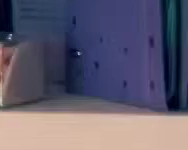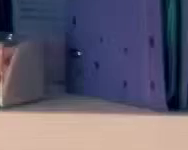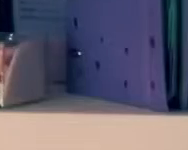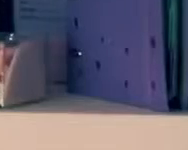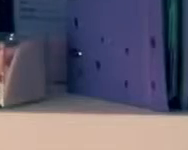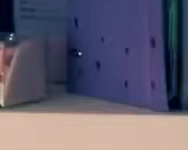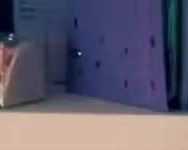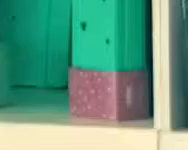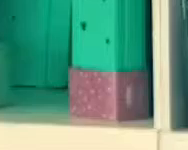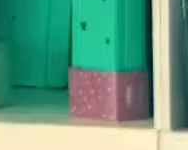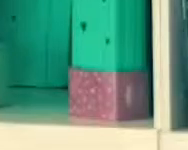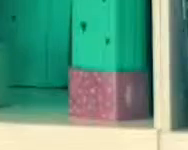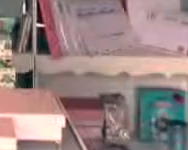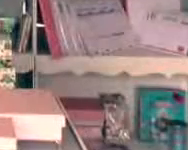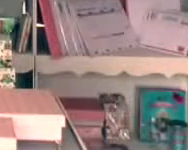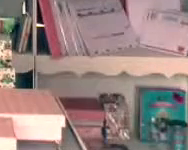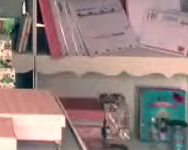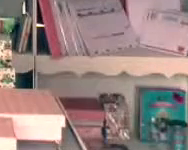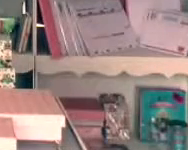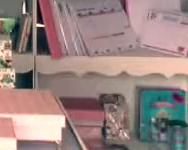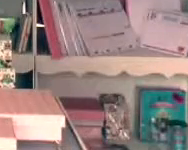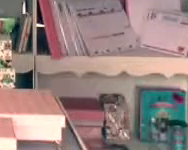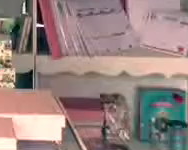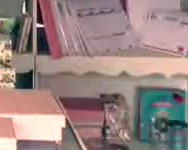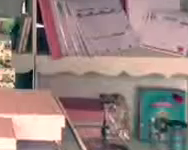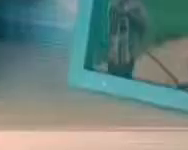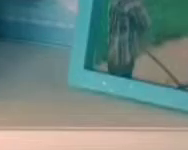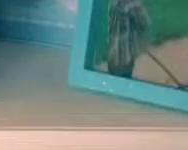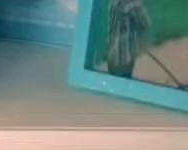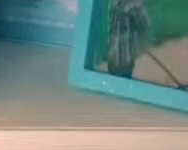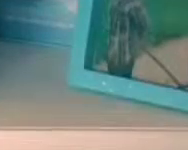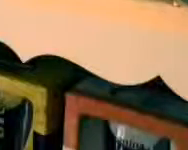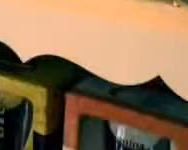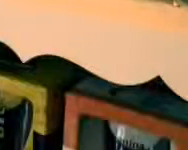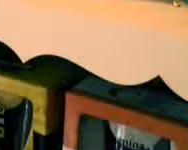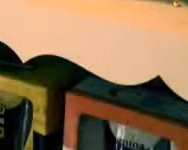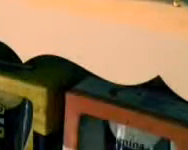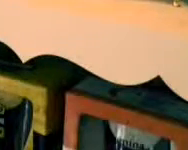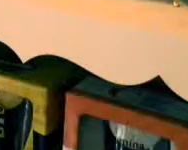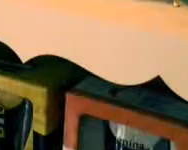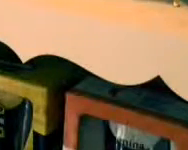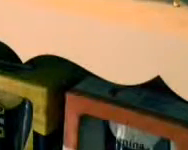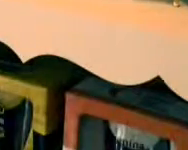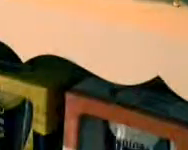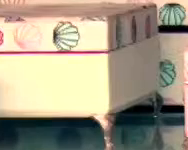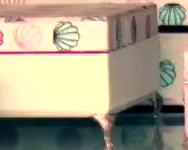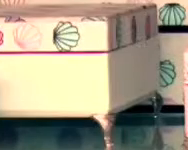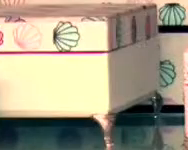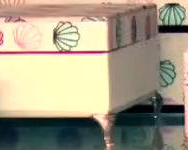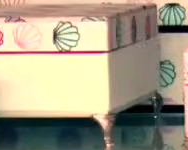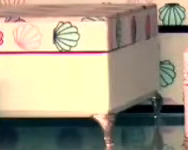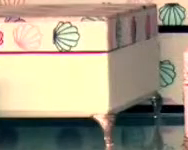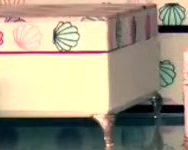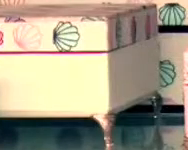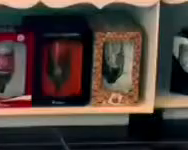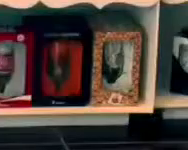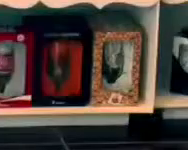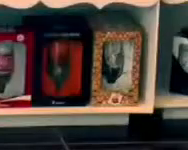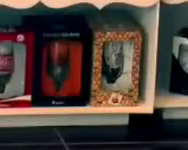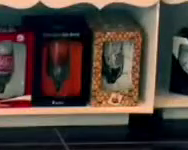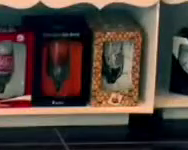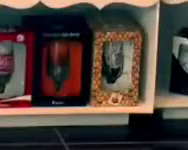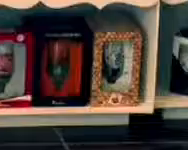de joias, agendas, cadernos e livros personalizados. Produzimos embalagens de presente. Temos também caixas